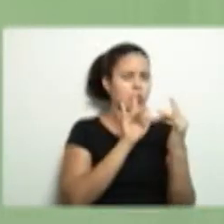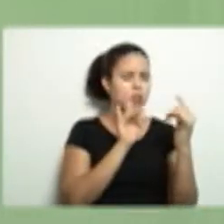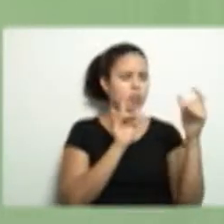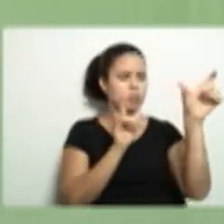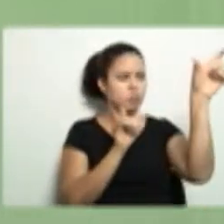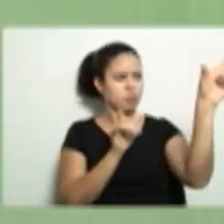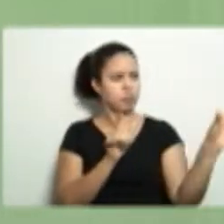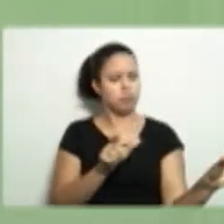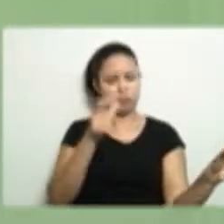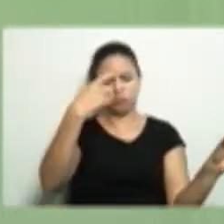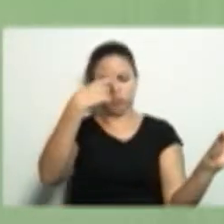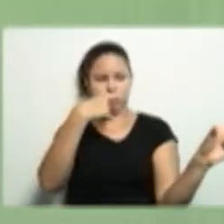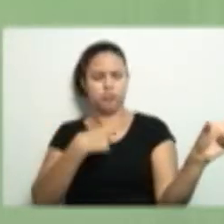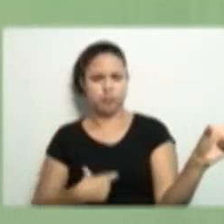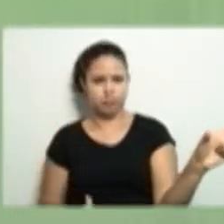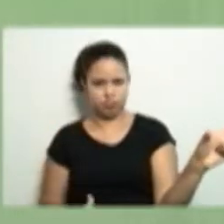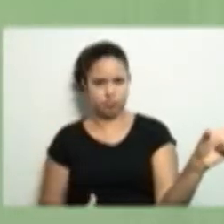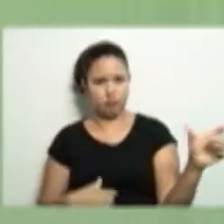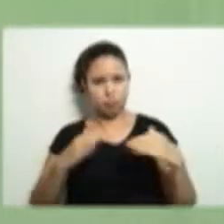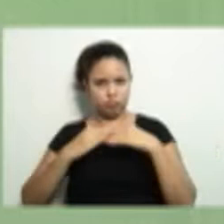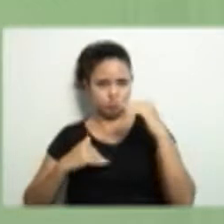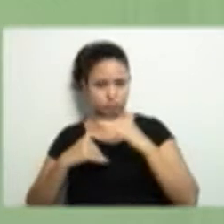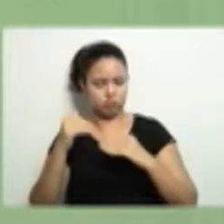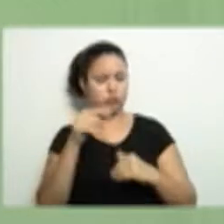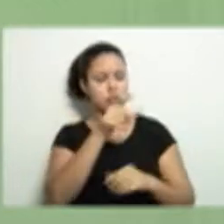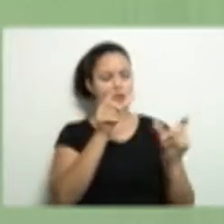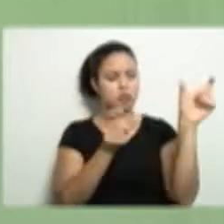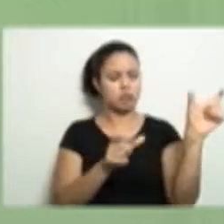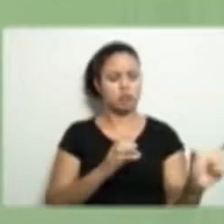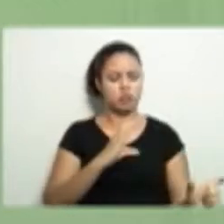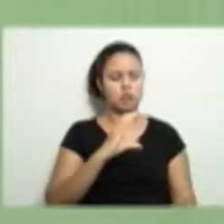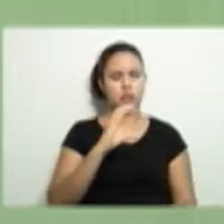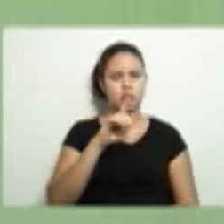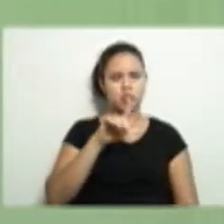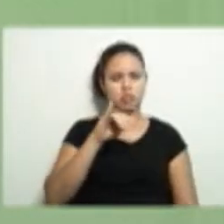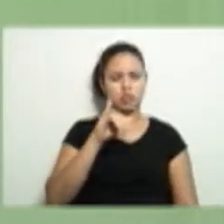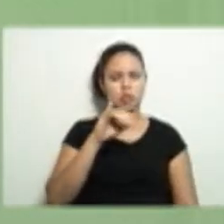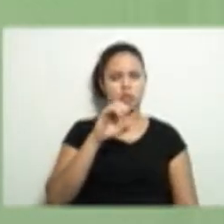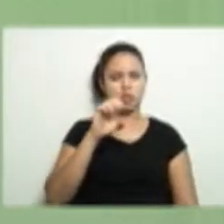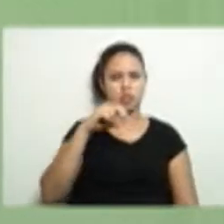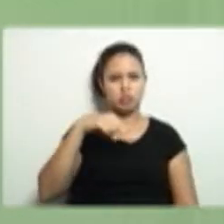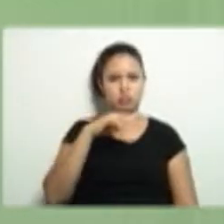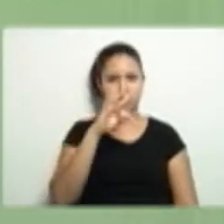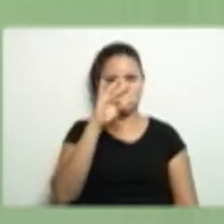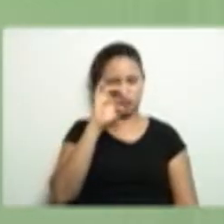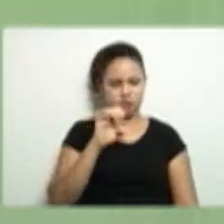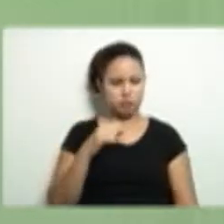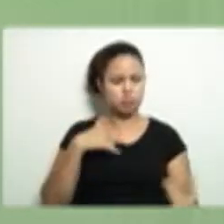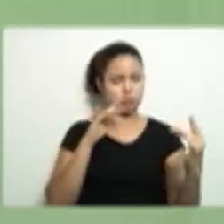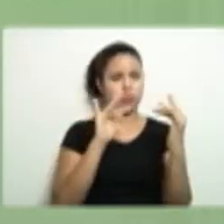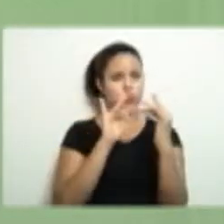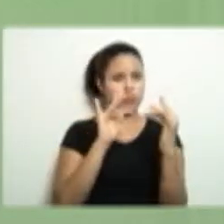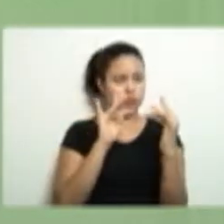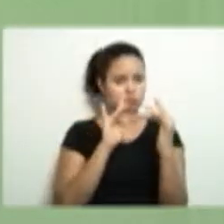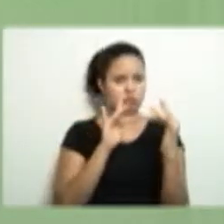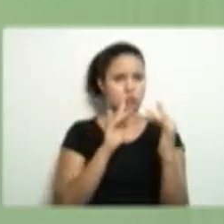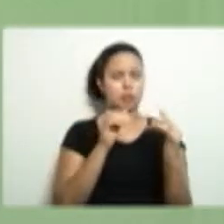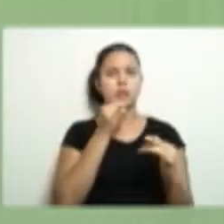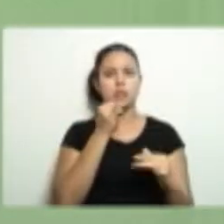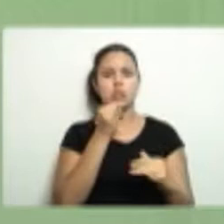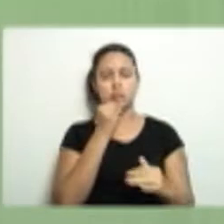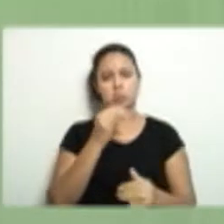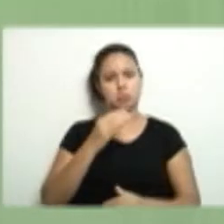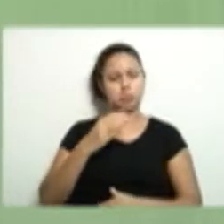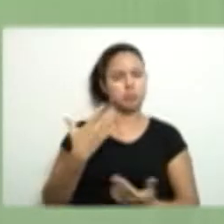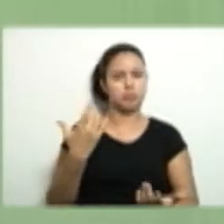então, muito especializado, cada um quer de um jeito muito específico. Por exemplo, elaboração de um logotipo de uma empresa, né?